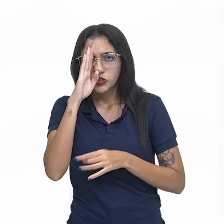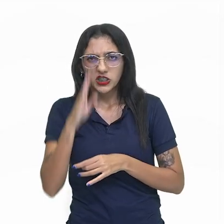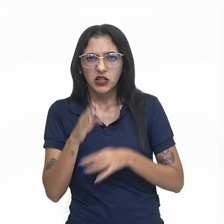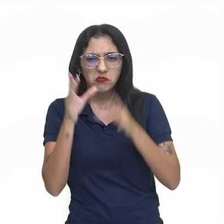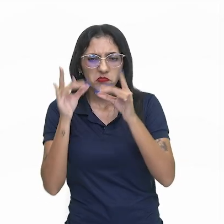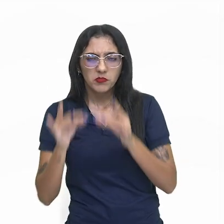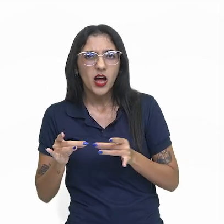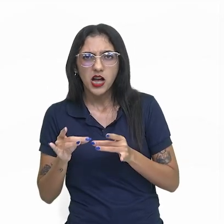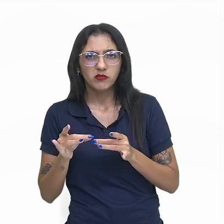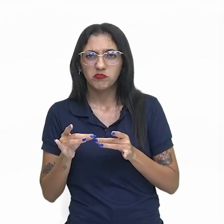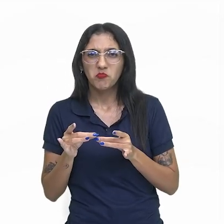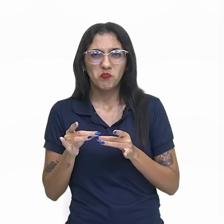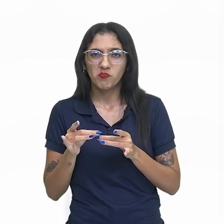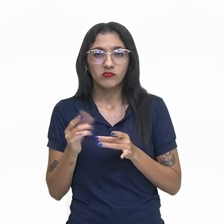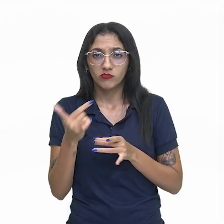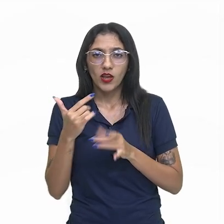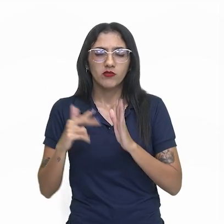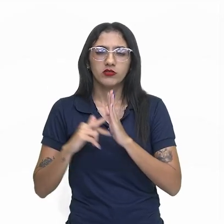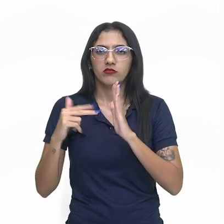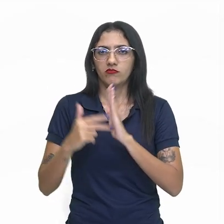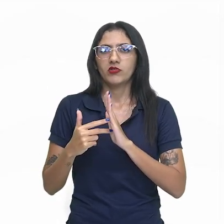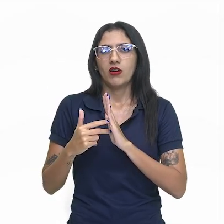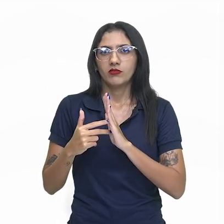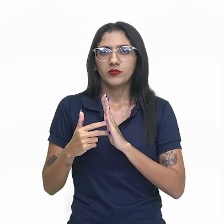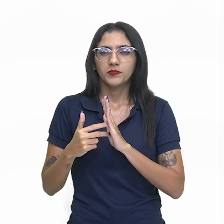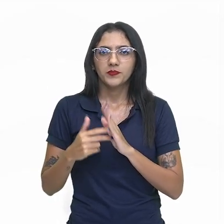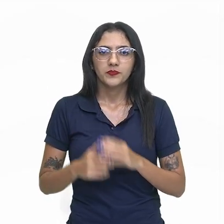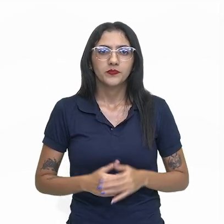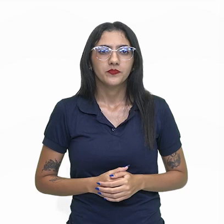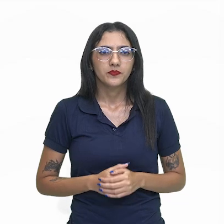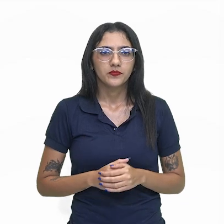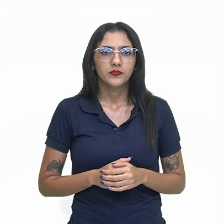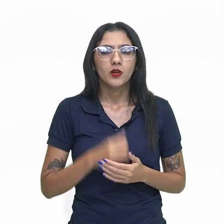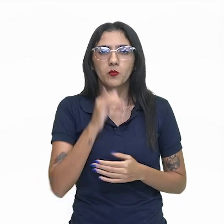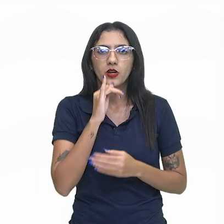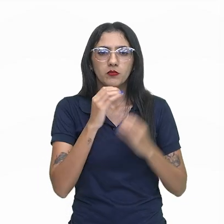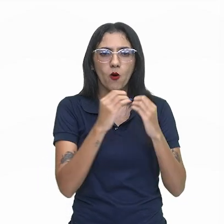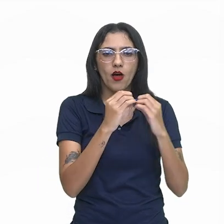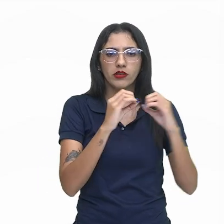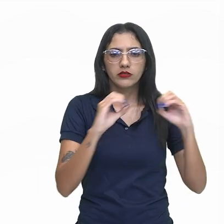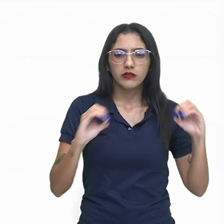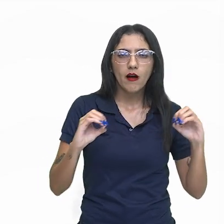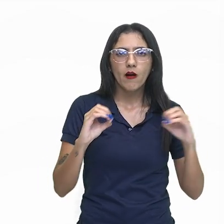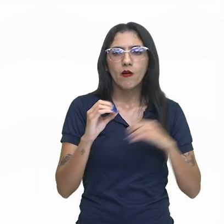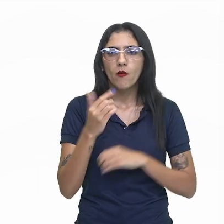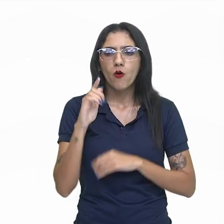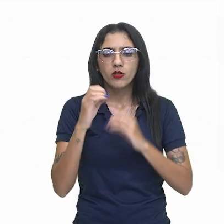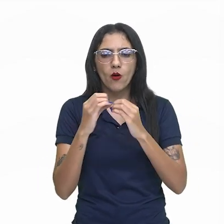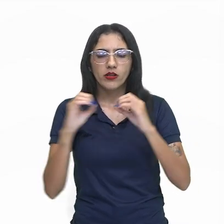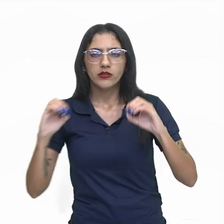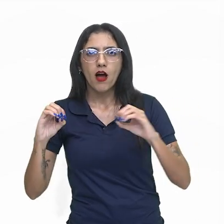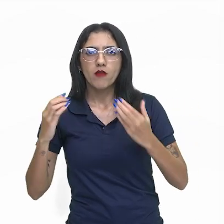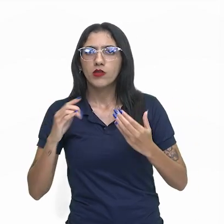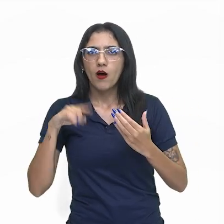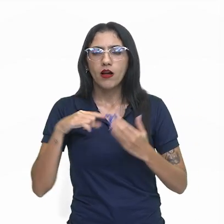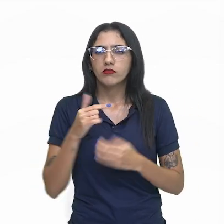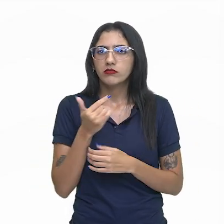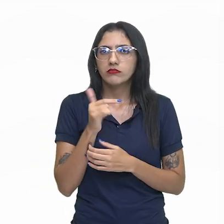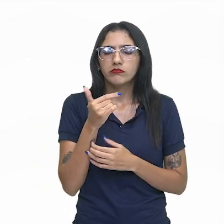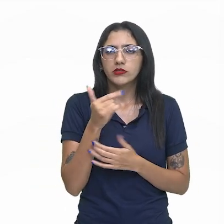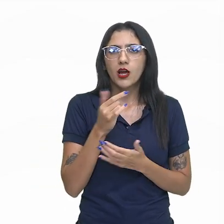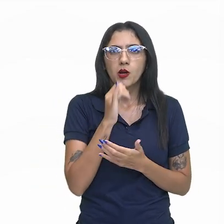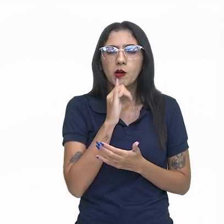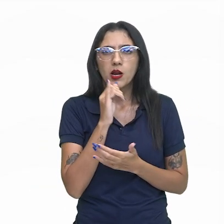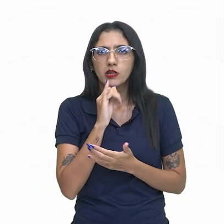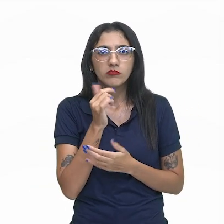não trazem nenhum sentido. Porque acabou a oração, vem a outra oração, então ela não traz, quando ela